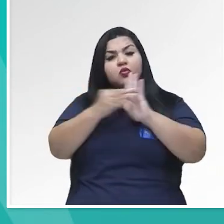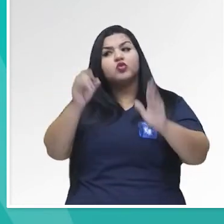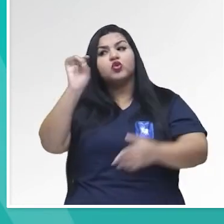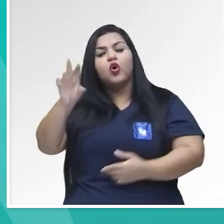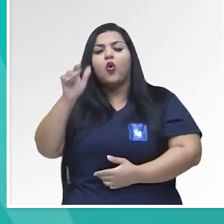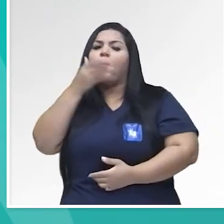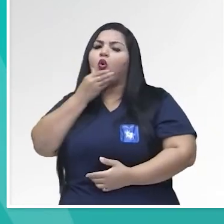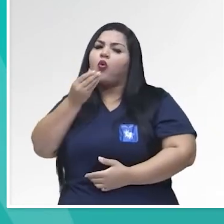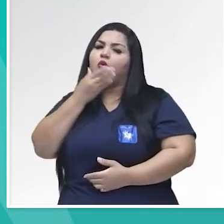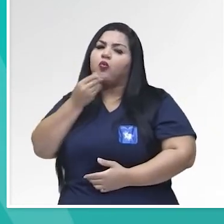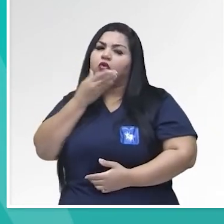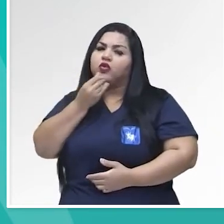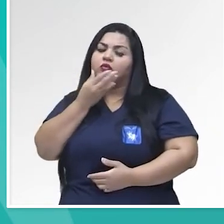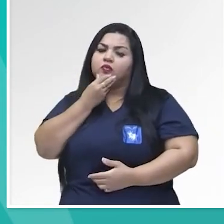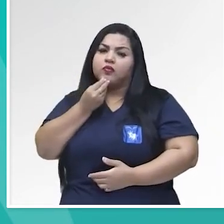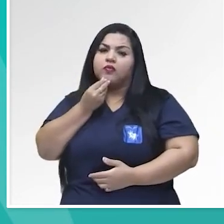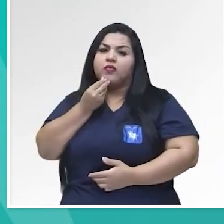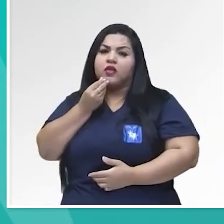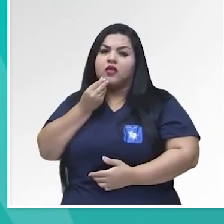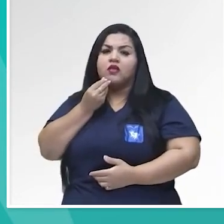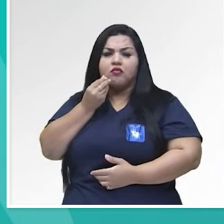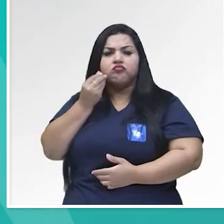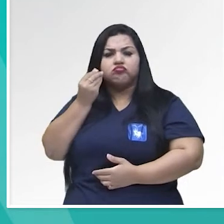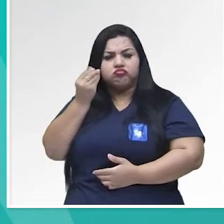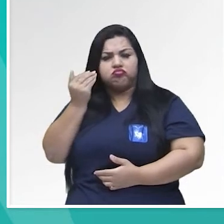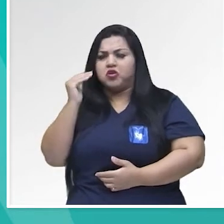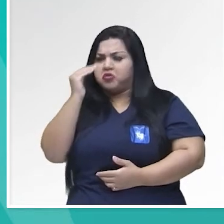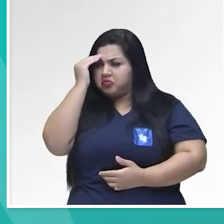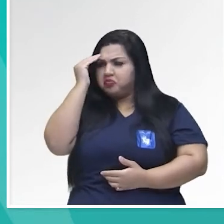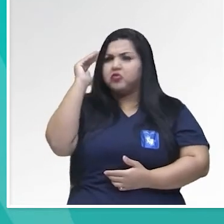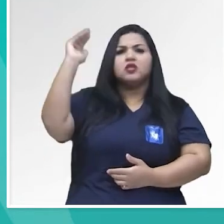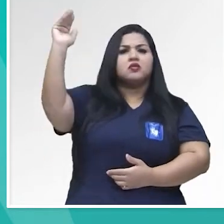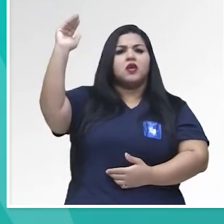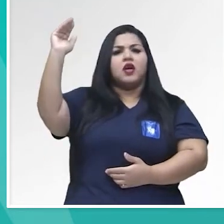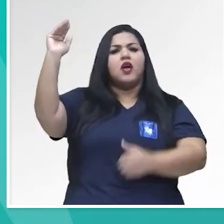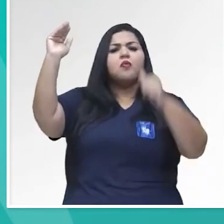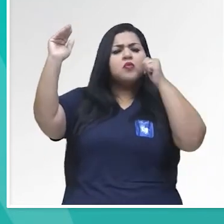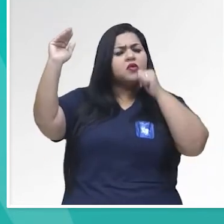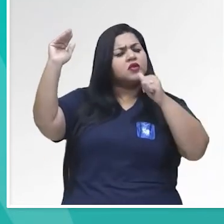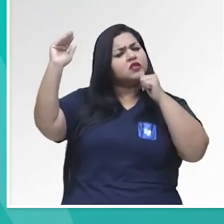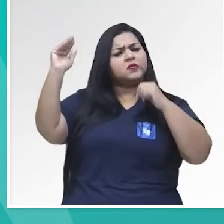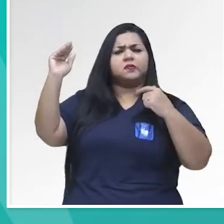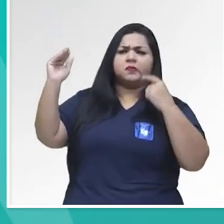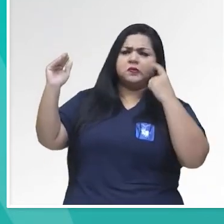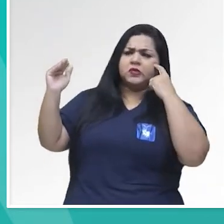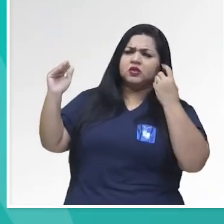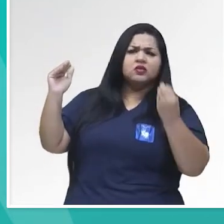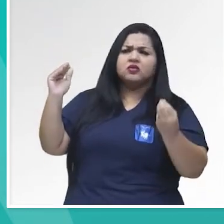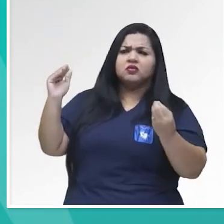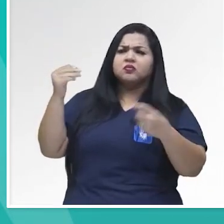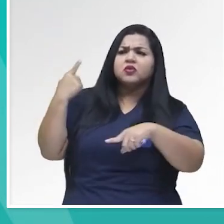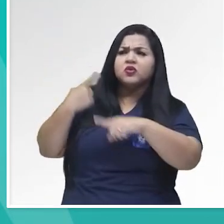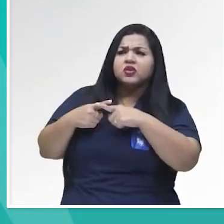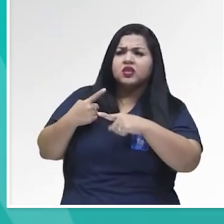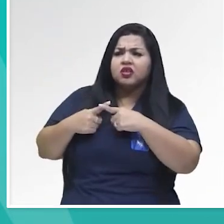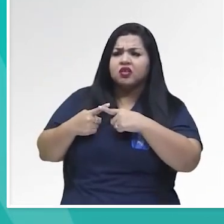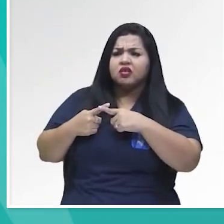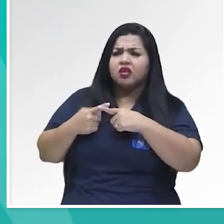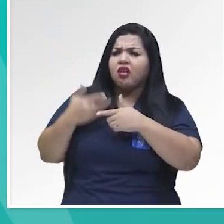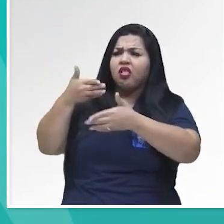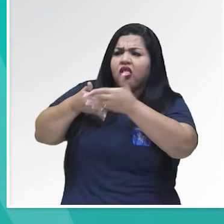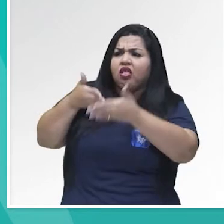homens eram os grandes protagonistas sociais e as mulheres começaram a questionar por que não ter